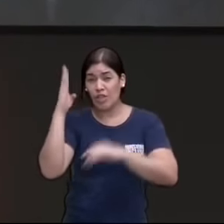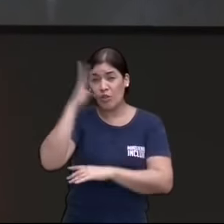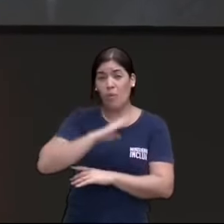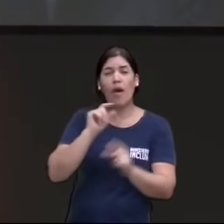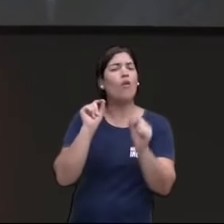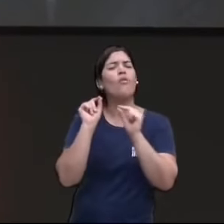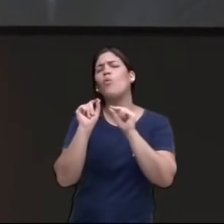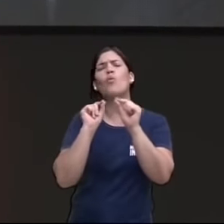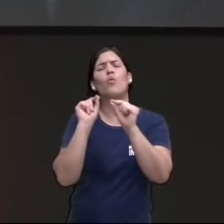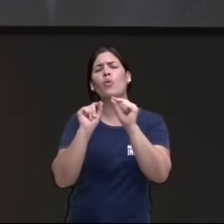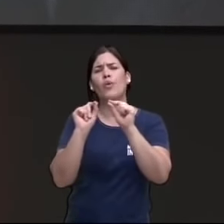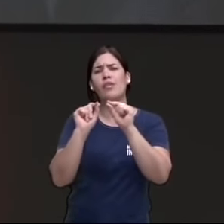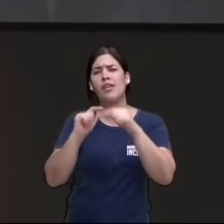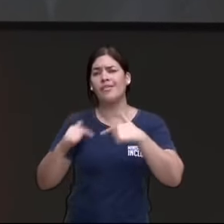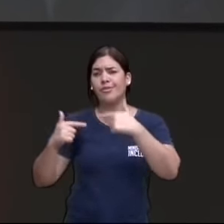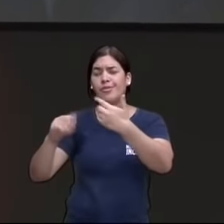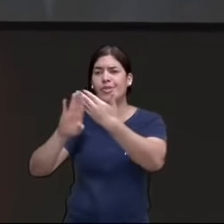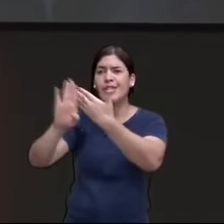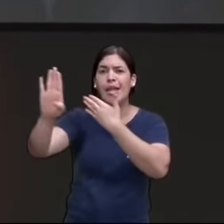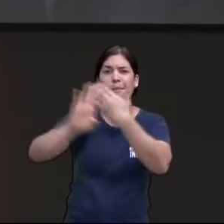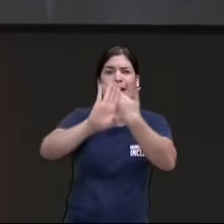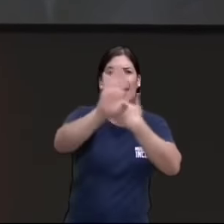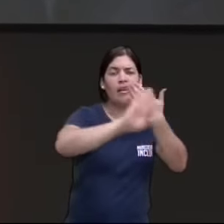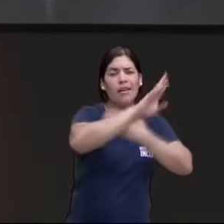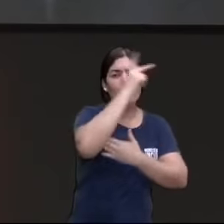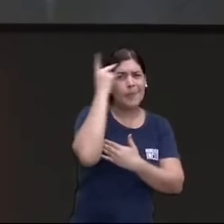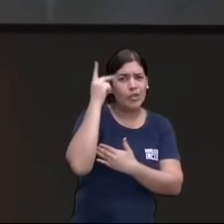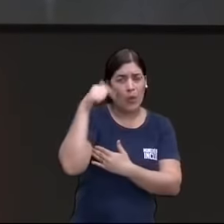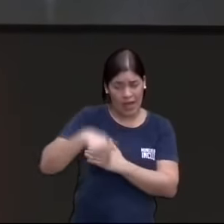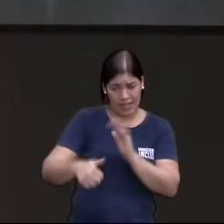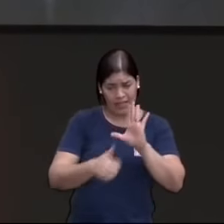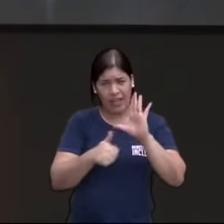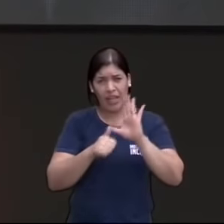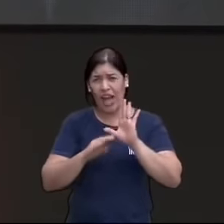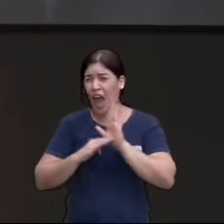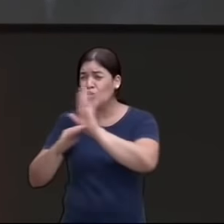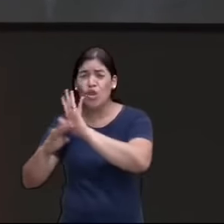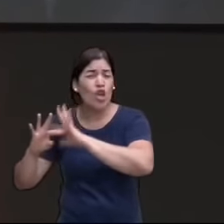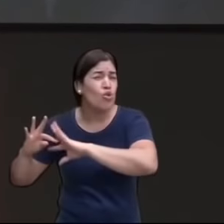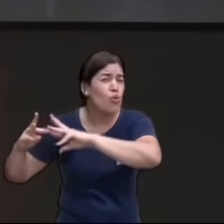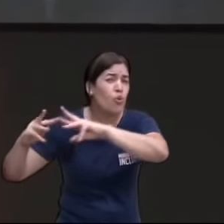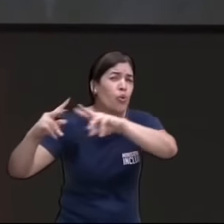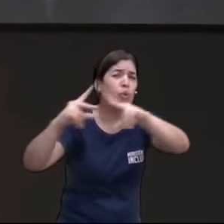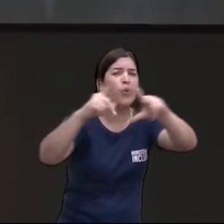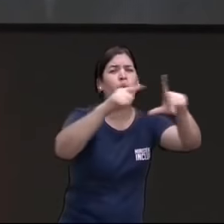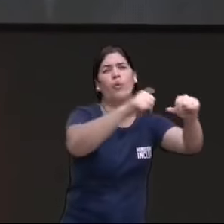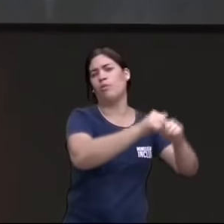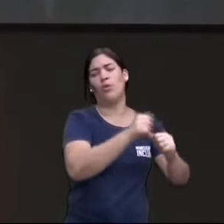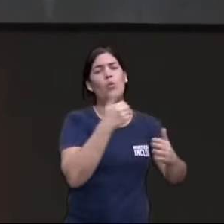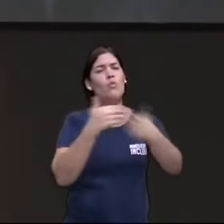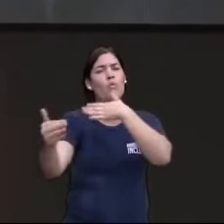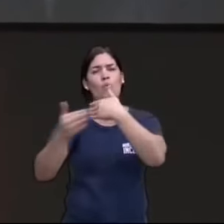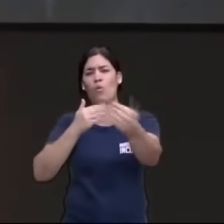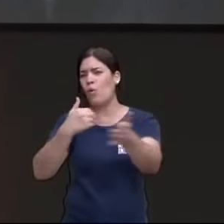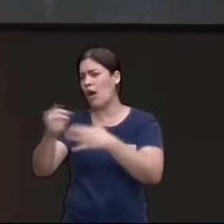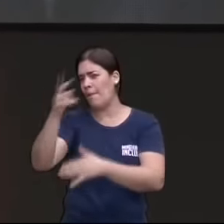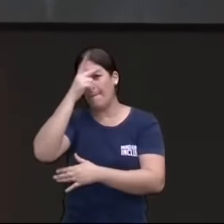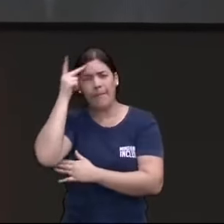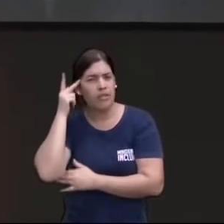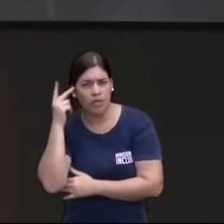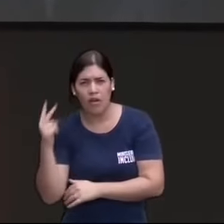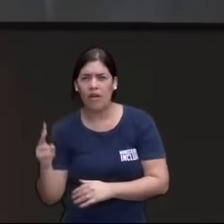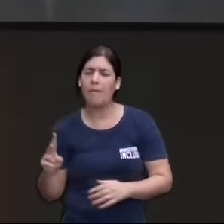separando as pessoas. Aqui na igreja a gente ajuda branco, negro, nordestino, sulista, venezuelano, cubano, o que